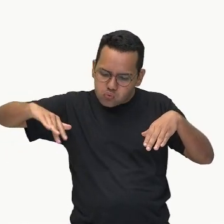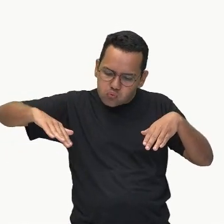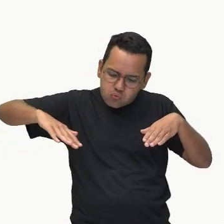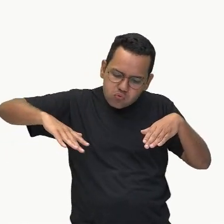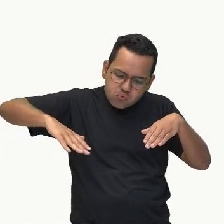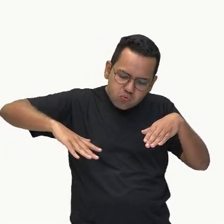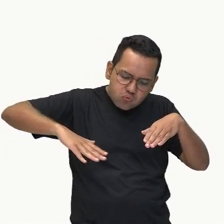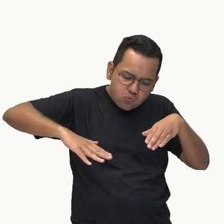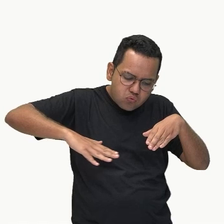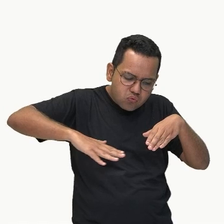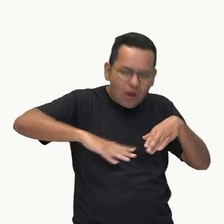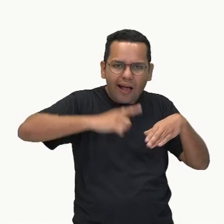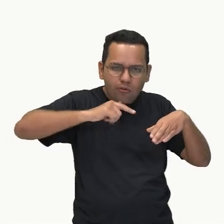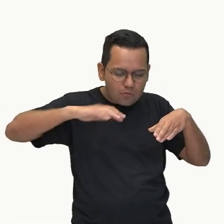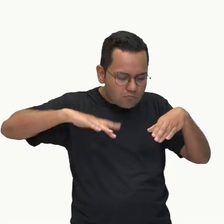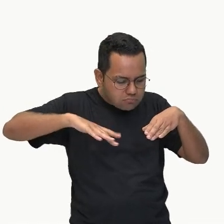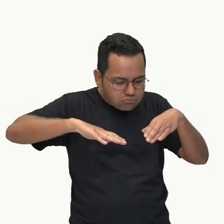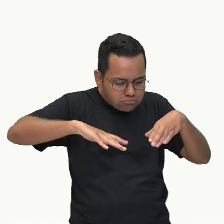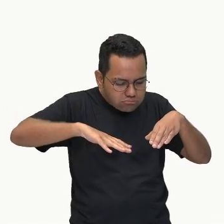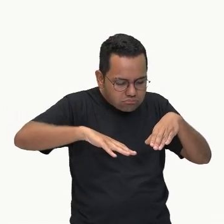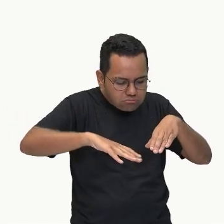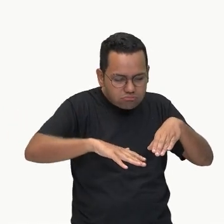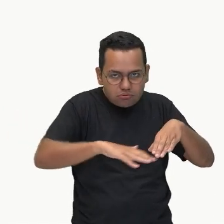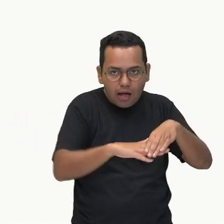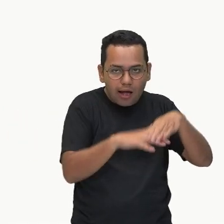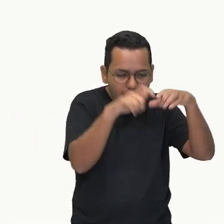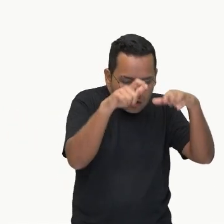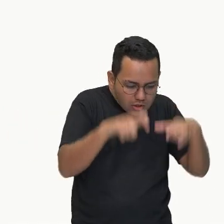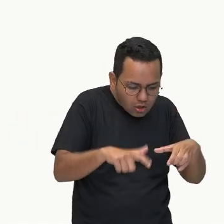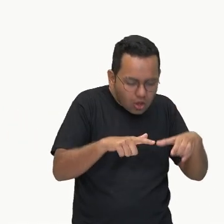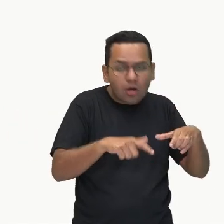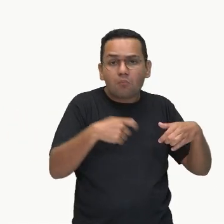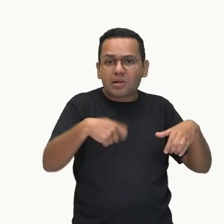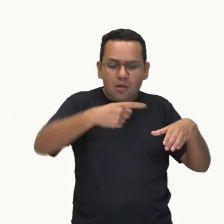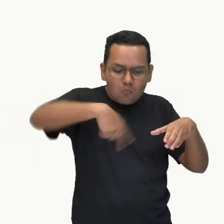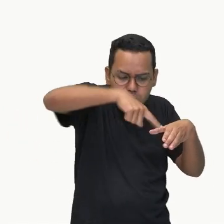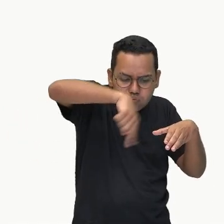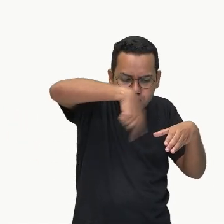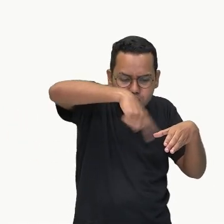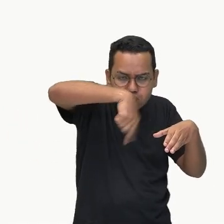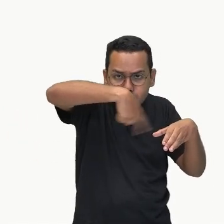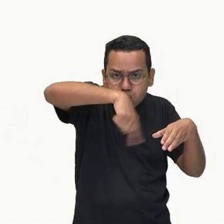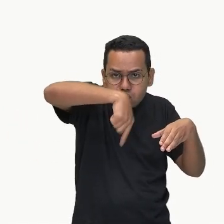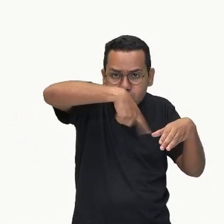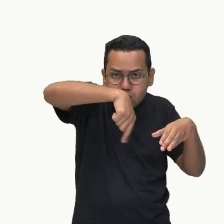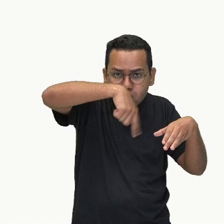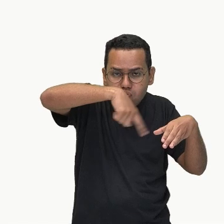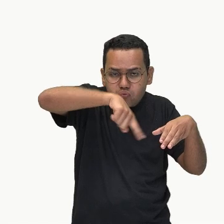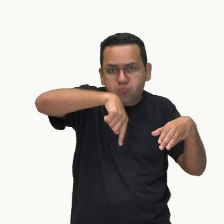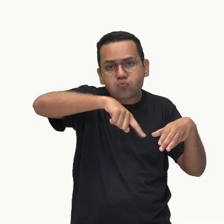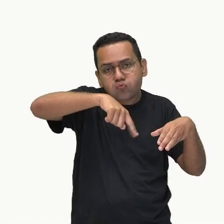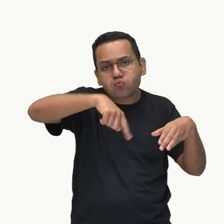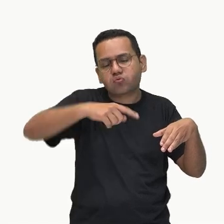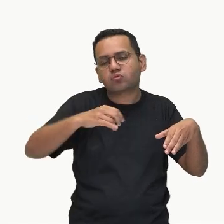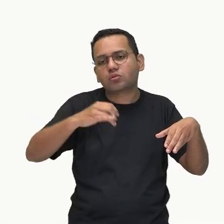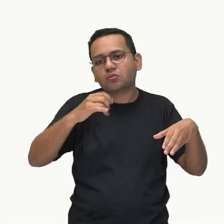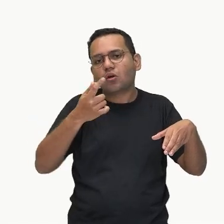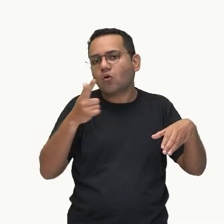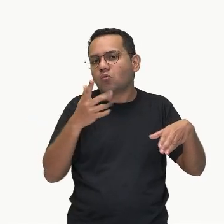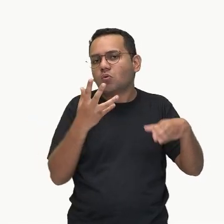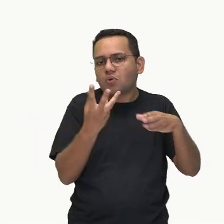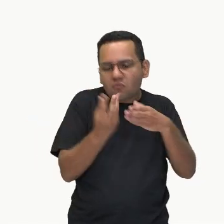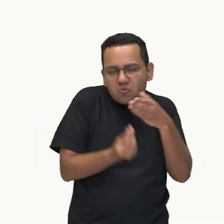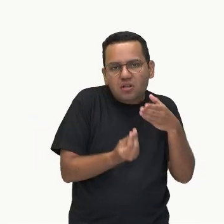esse método é empregado para retirar a sujeira da água, aquela que não pôde ser retirada por meio da filtração, por exemplo.